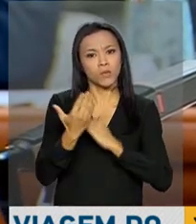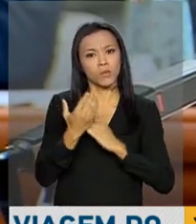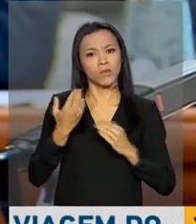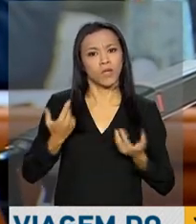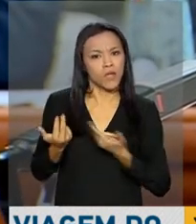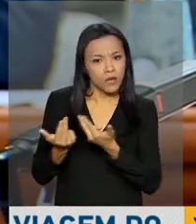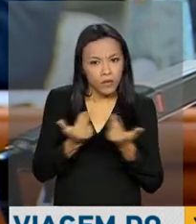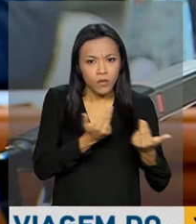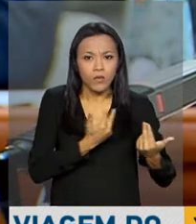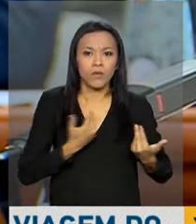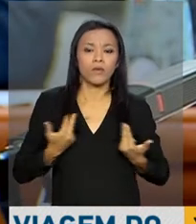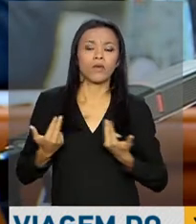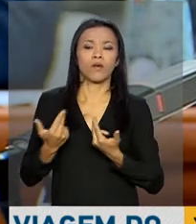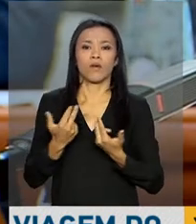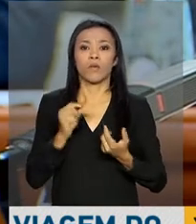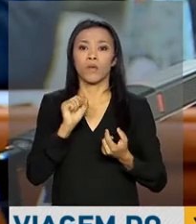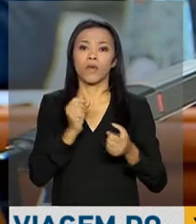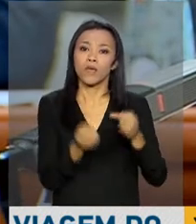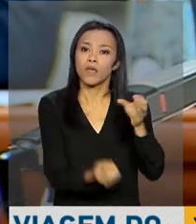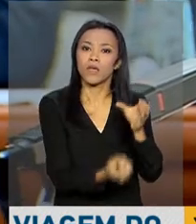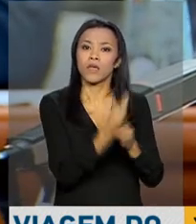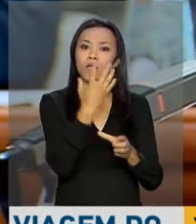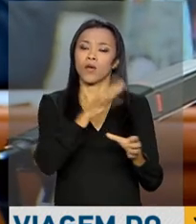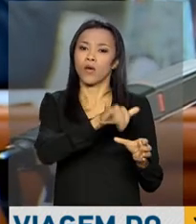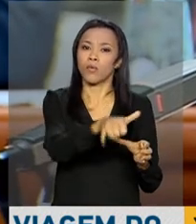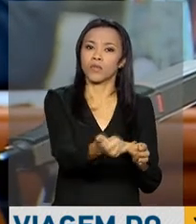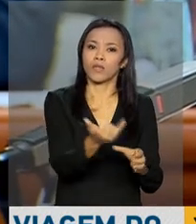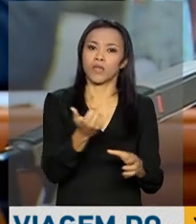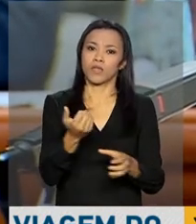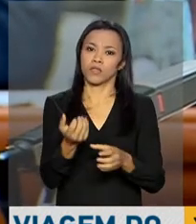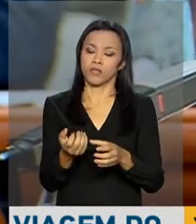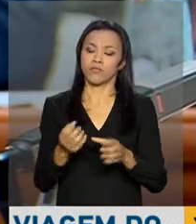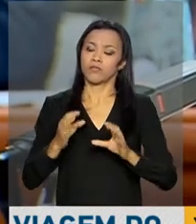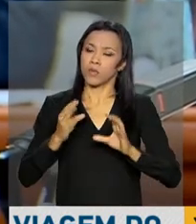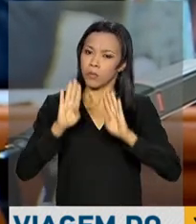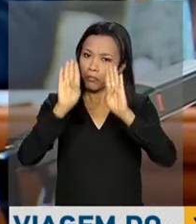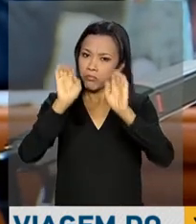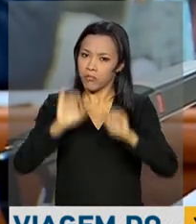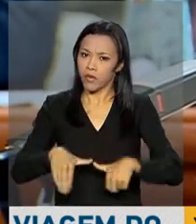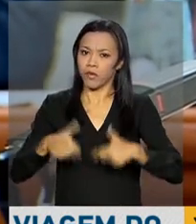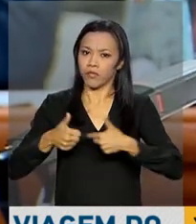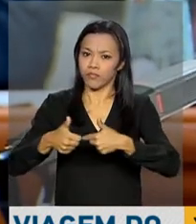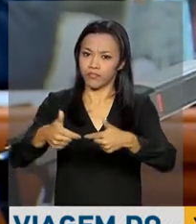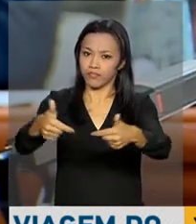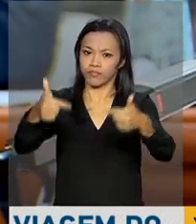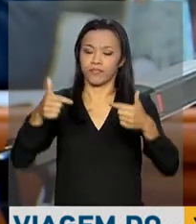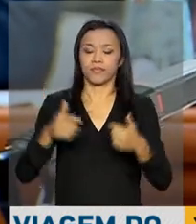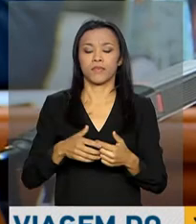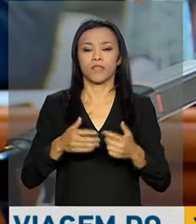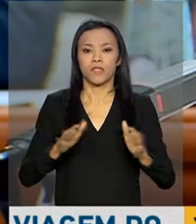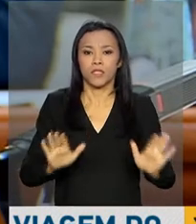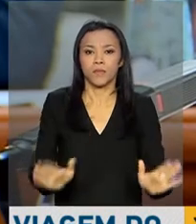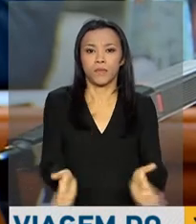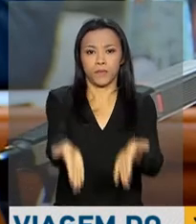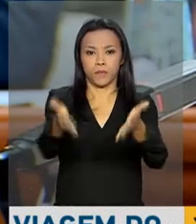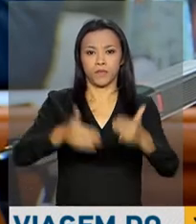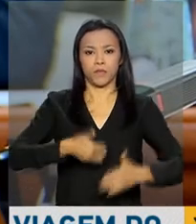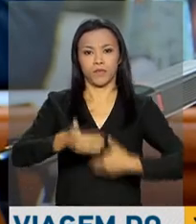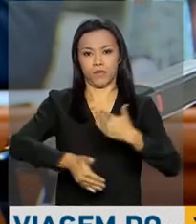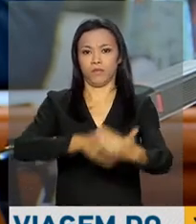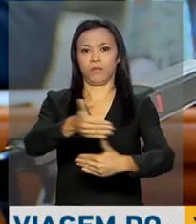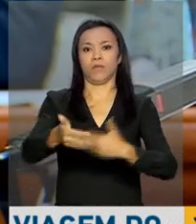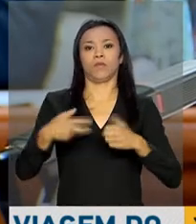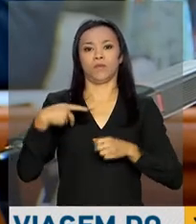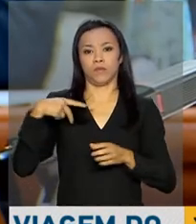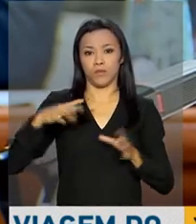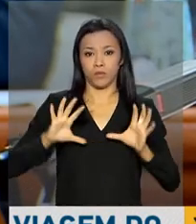mesmo: criar oportunidades, gerar bem-estar, impulsionar o desenvolvimento.